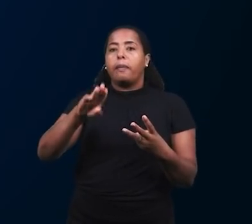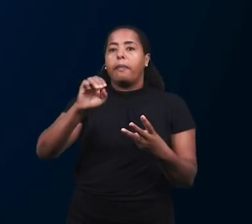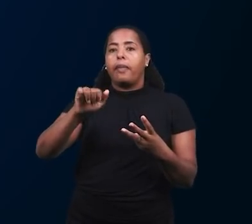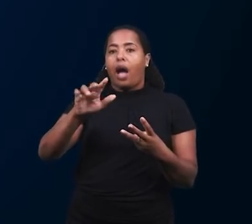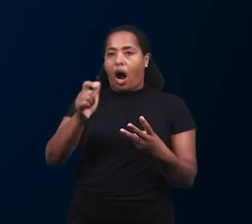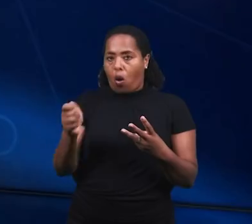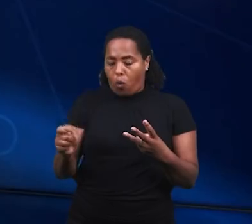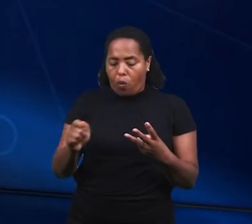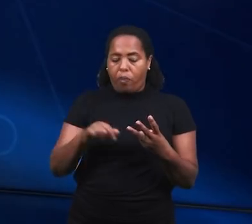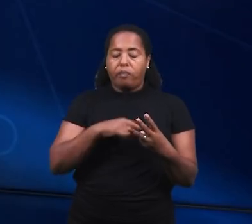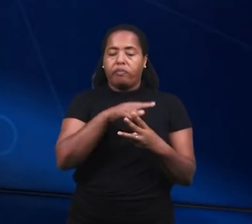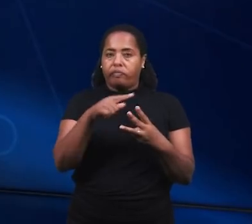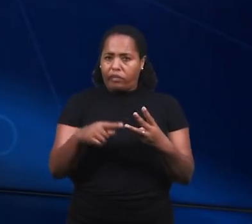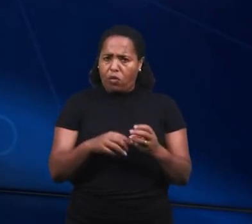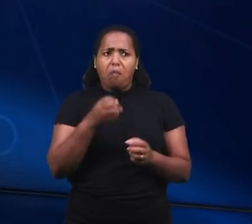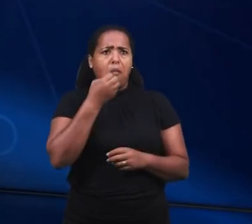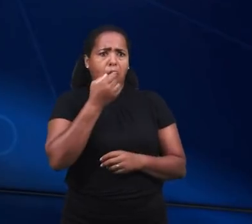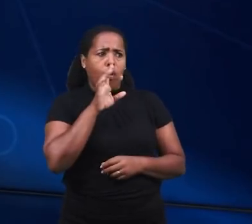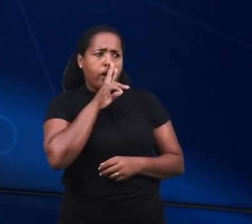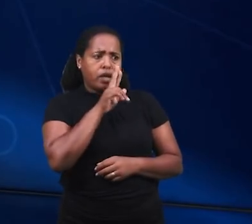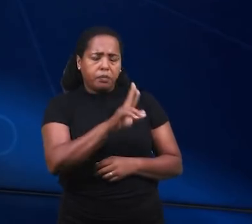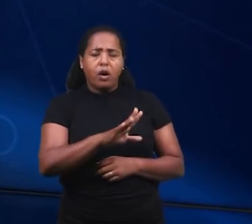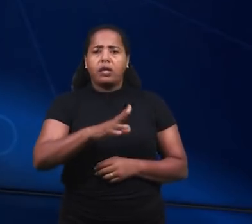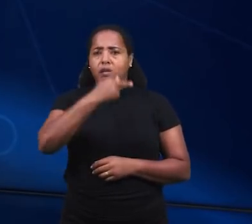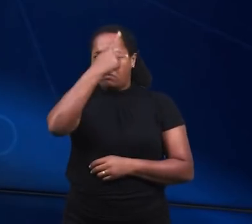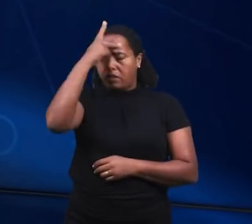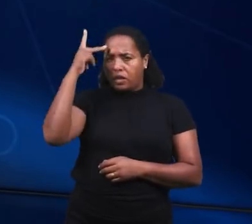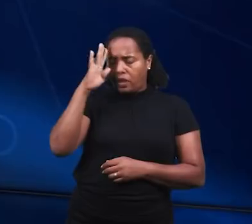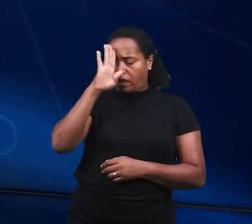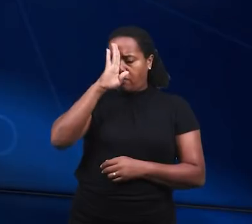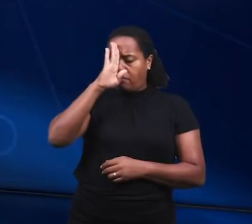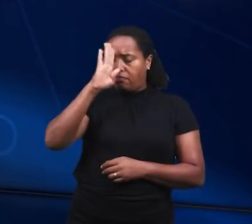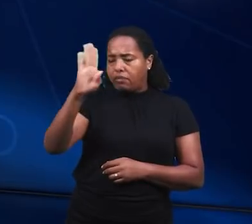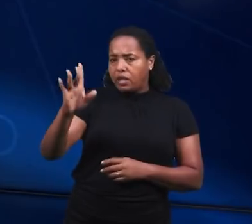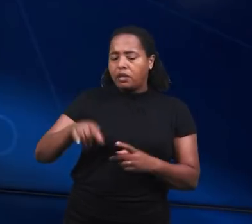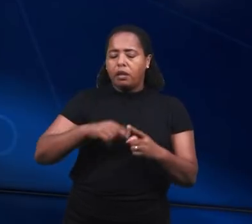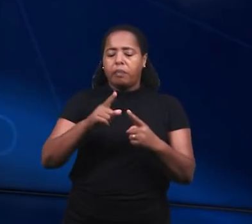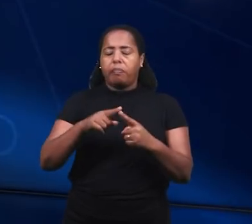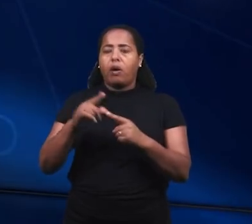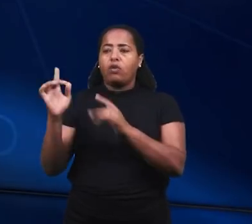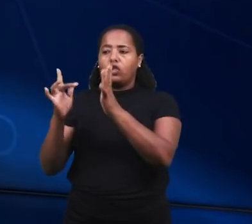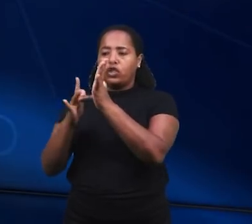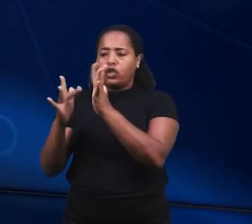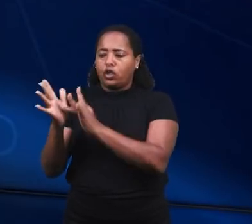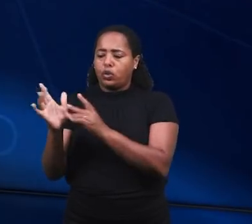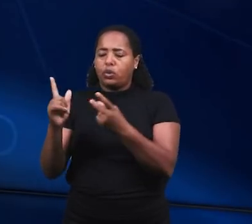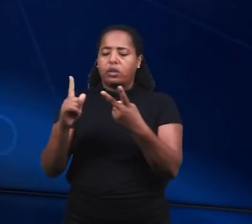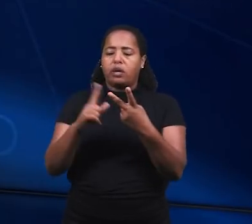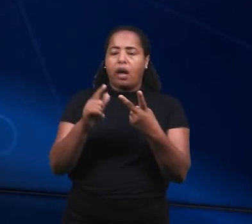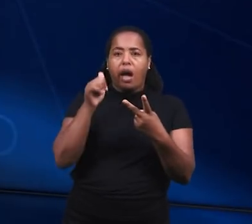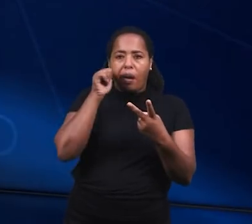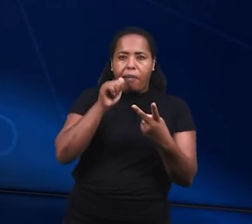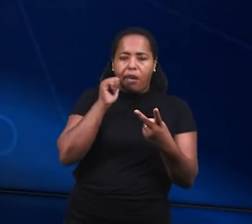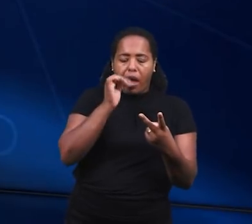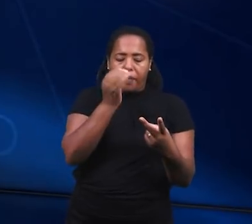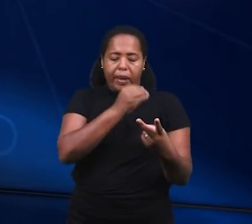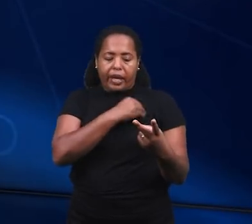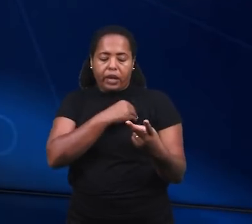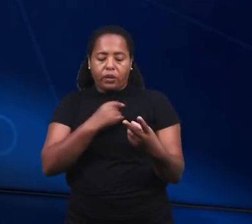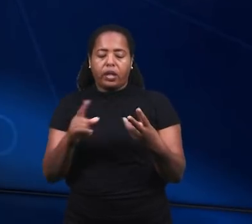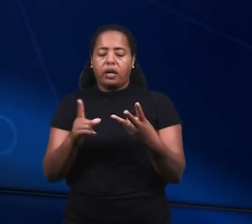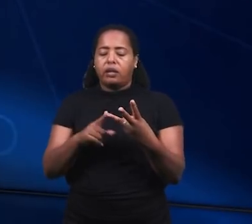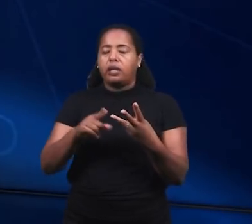Simão o fariseu. Muito bem, Sofia, muito bem respondido. Os personagens ali principais foram exatamente o